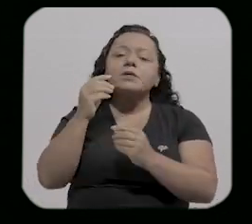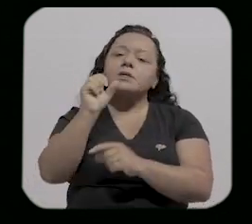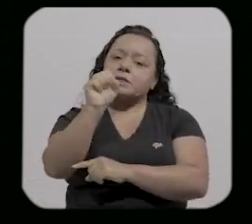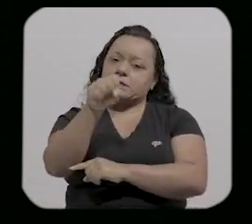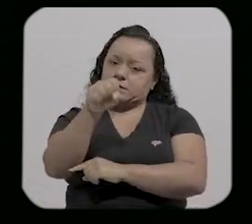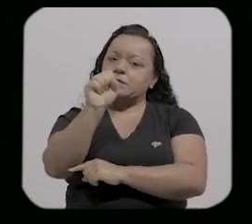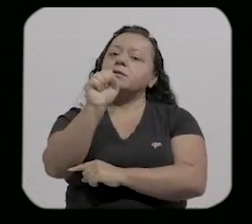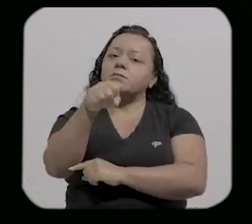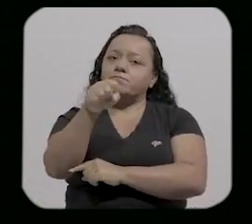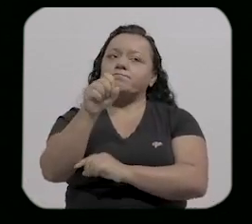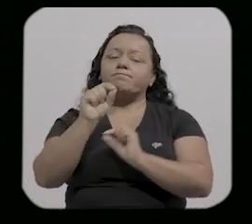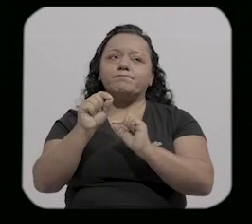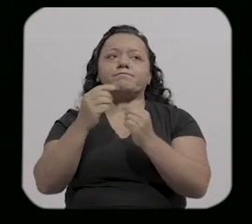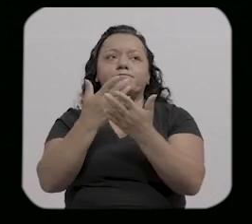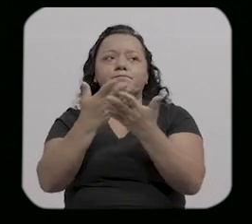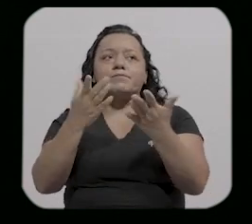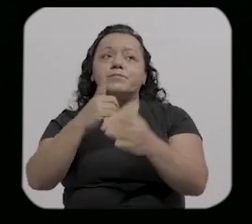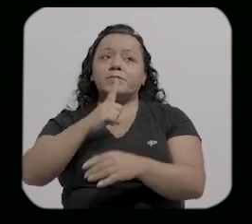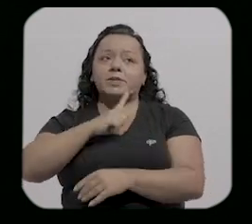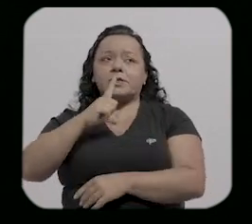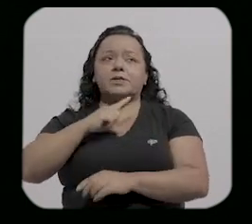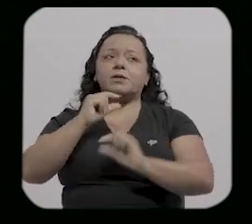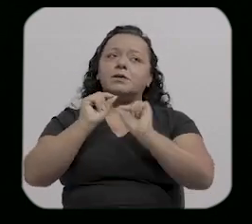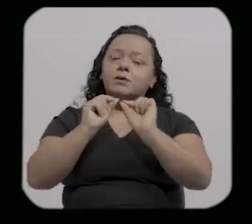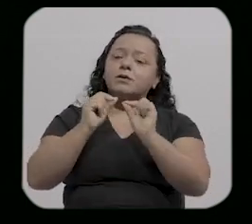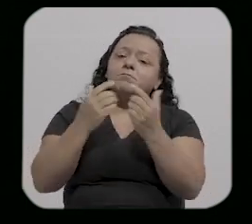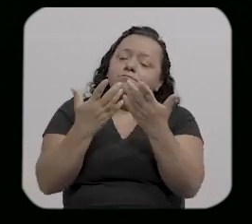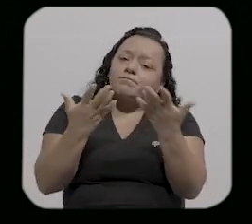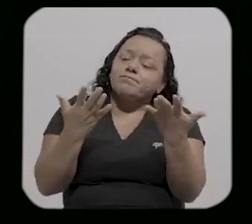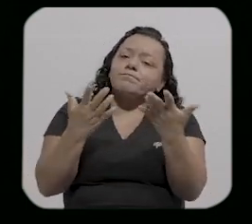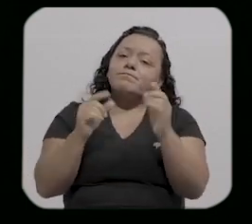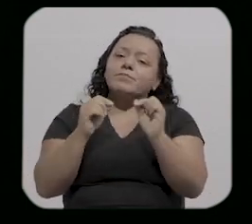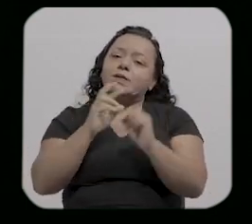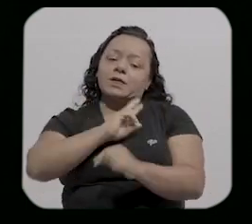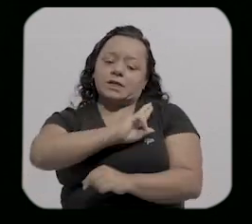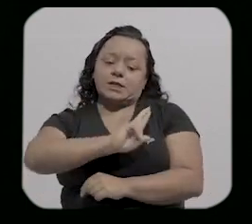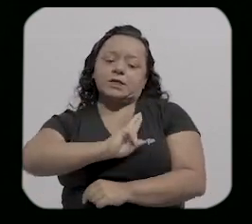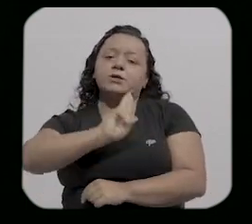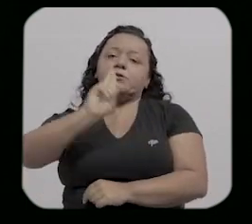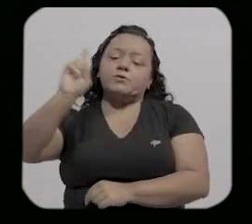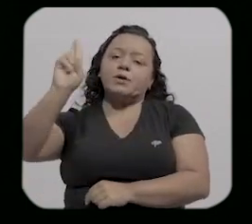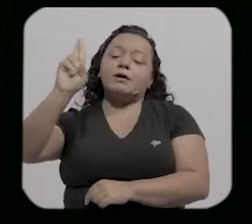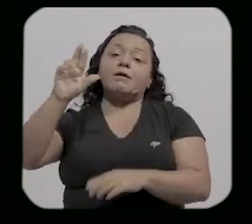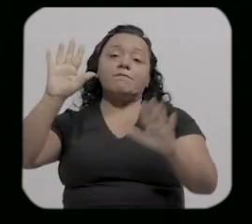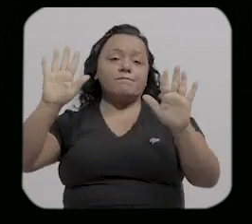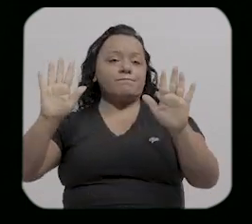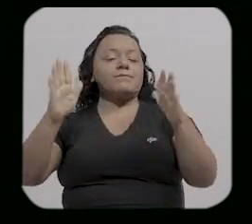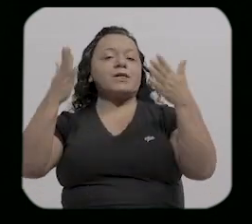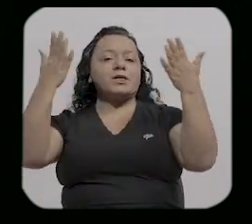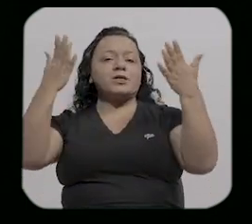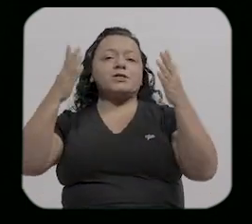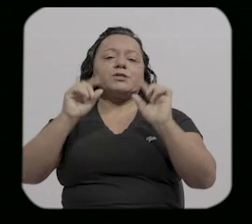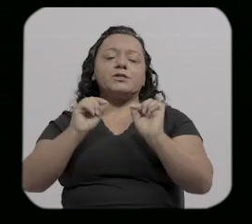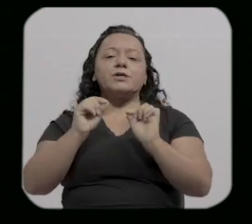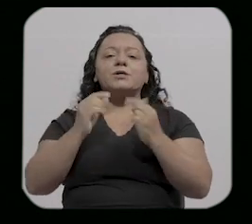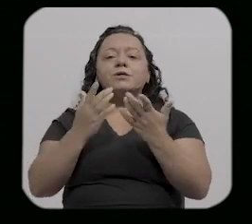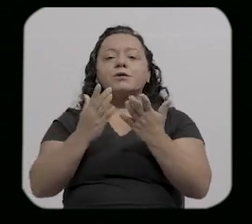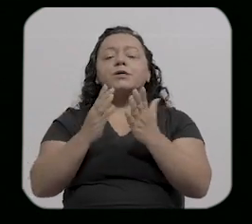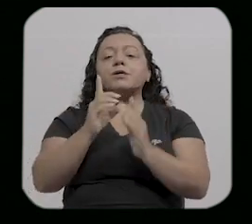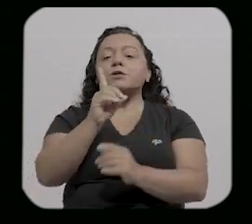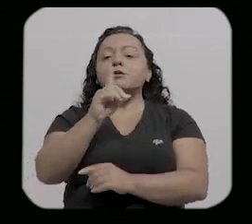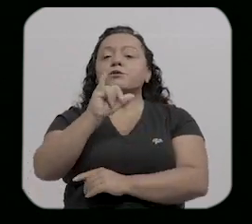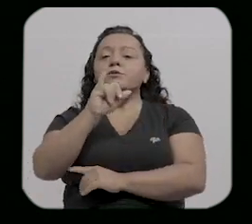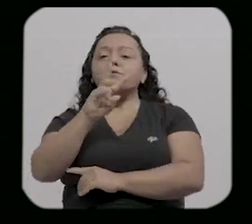pessoas. Sim. Bonito. Sim. Já que você trouxe esse lado religioso, a festa do Divino, como você me falou, também te